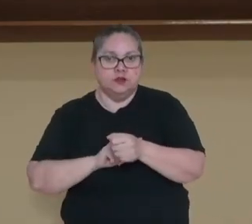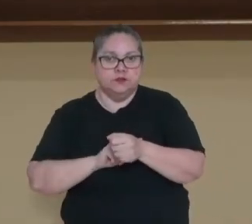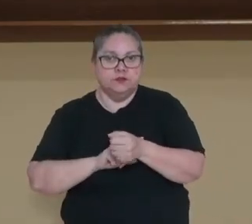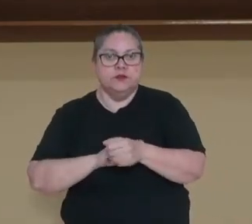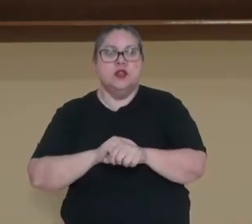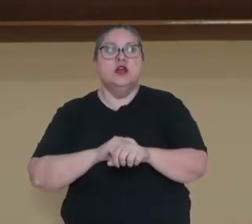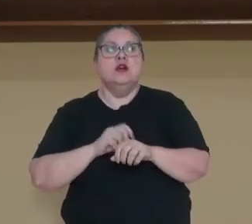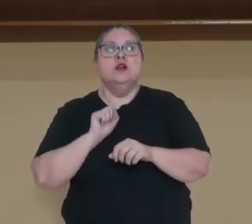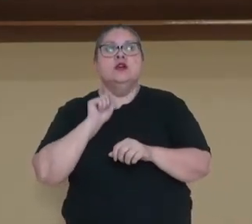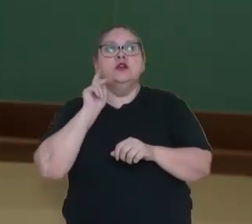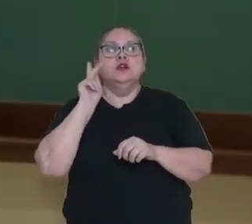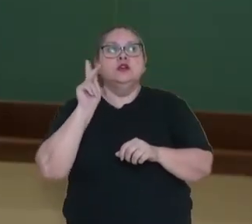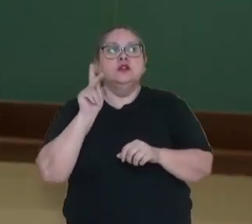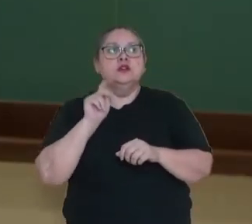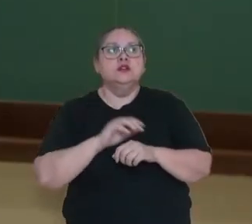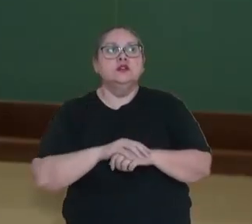Ok?